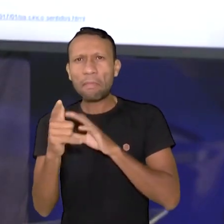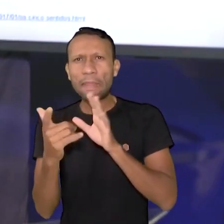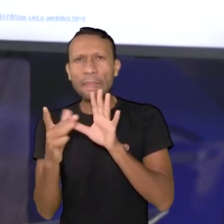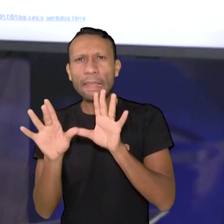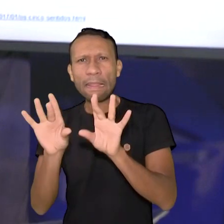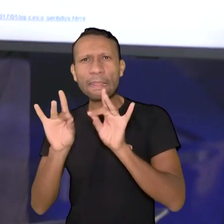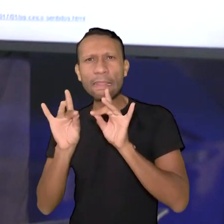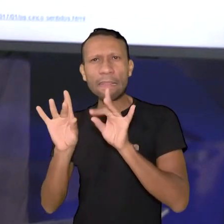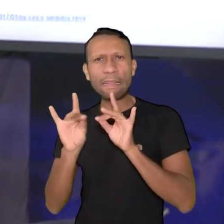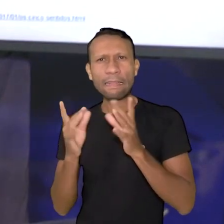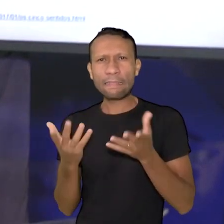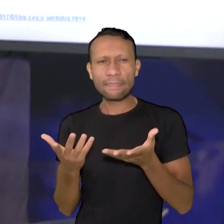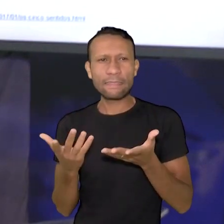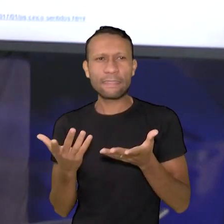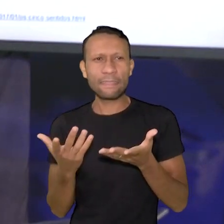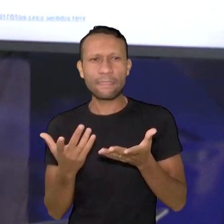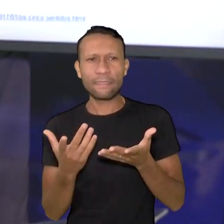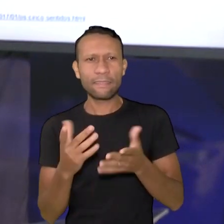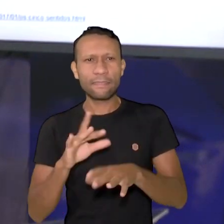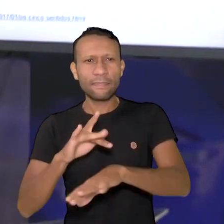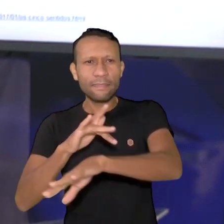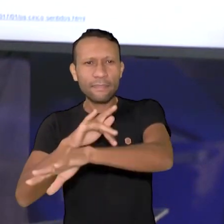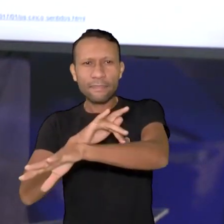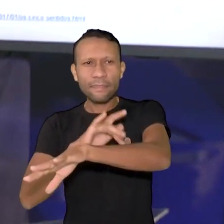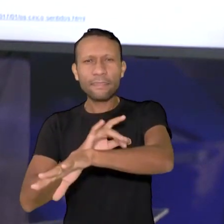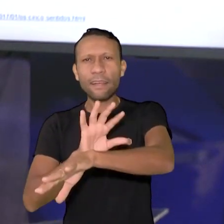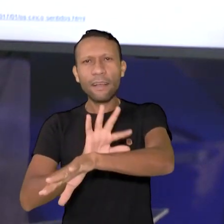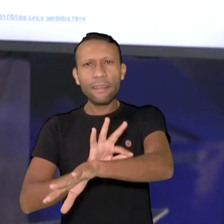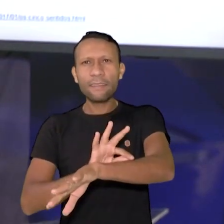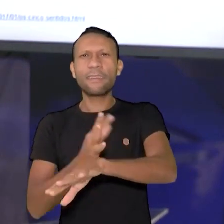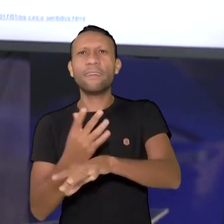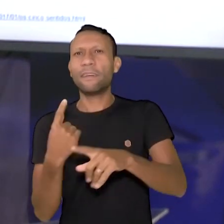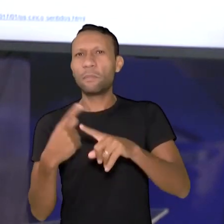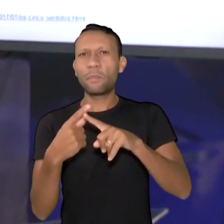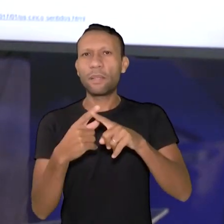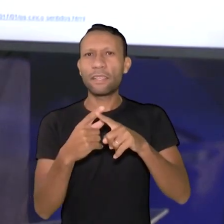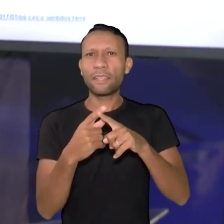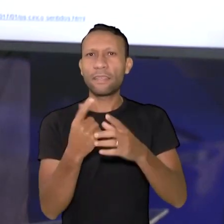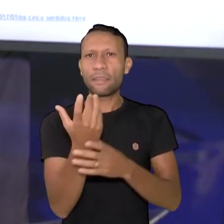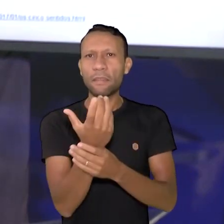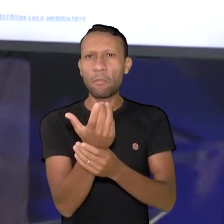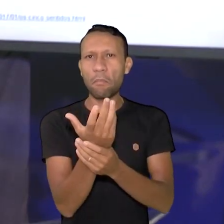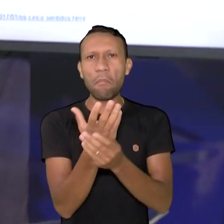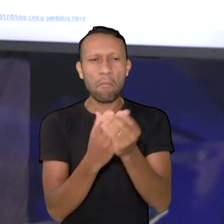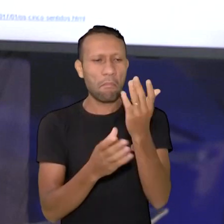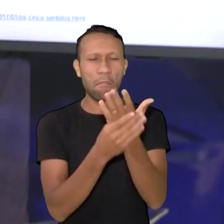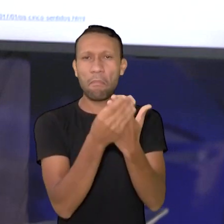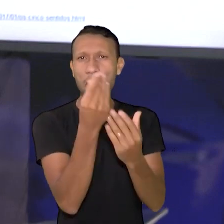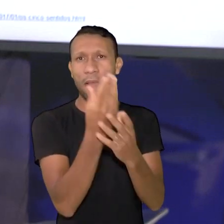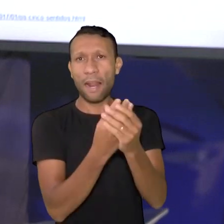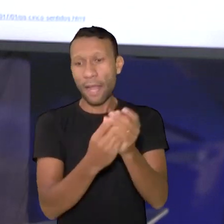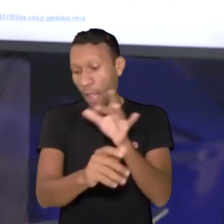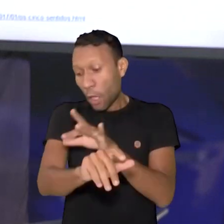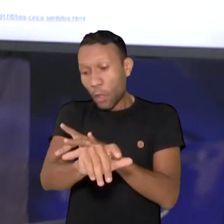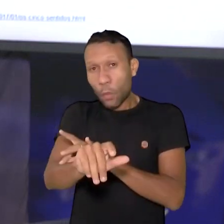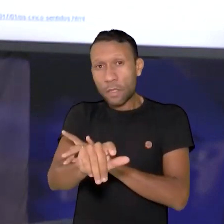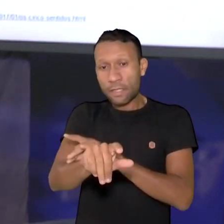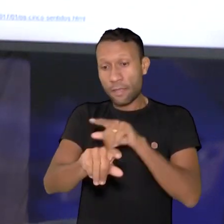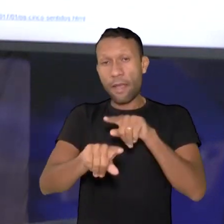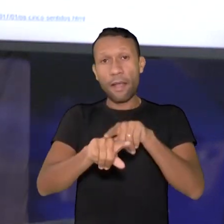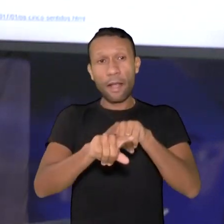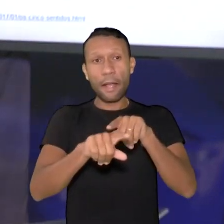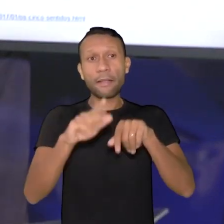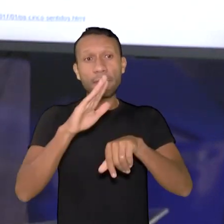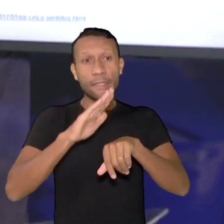do que eu tenho na mão. Na mão, em qualquer ponto que eu toque, eu vou sentir. No braço eu sinto, mas eu não sinto com tanta